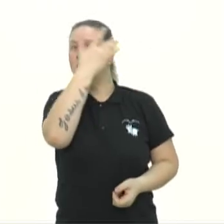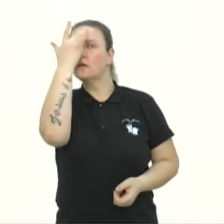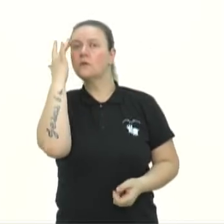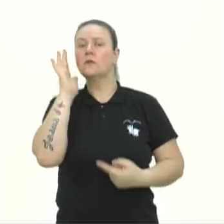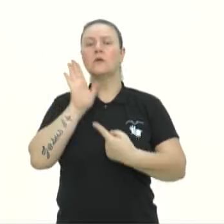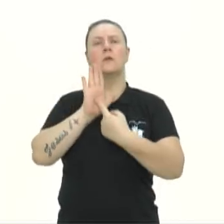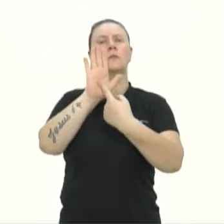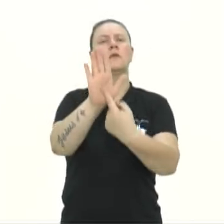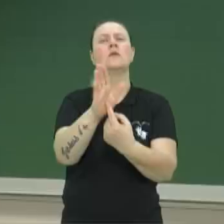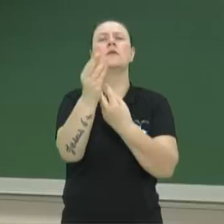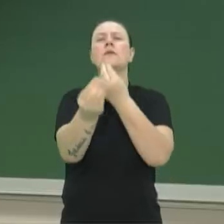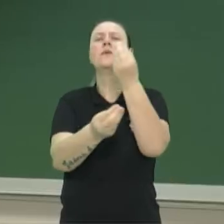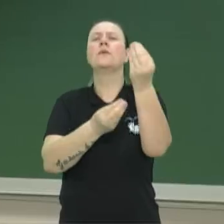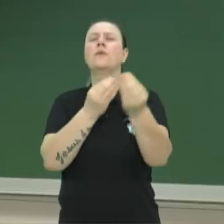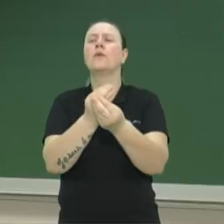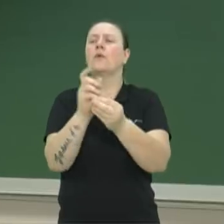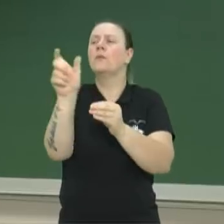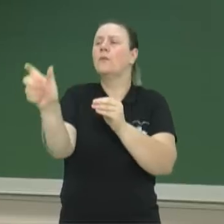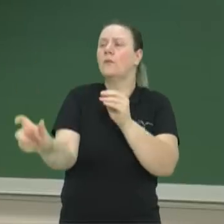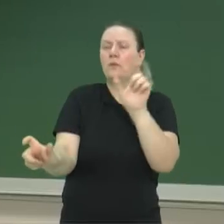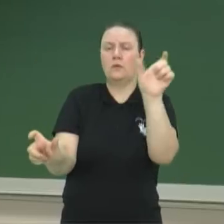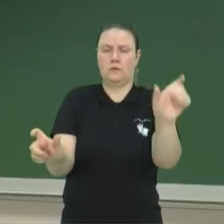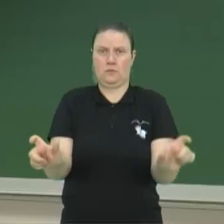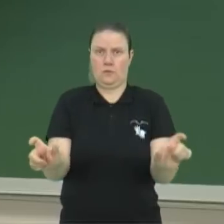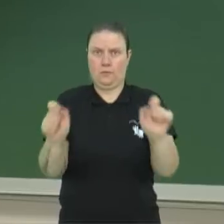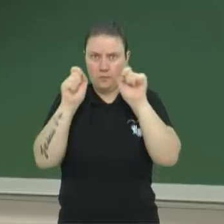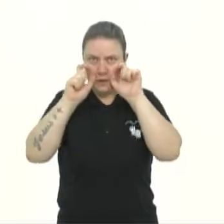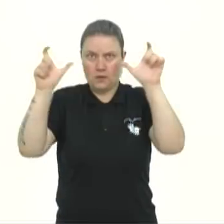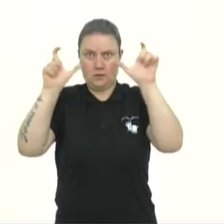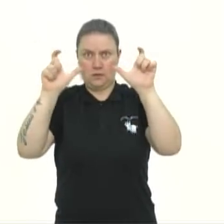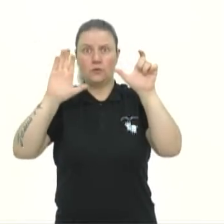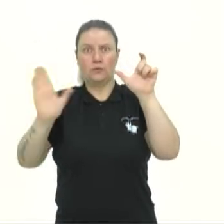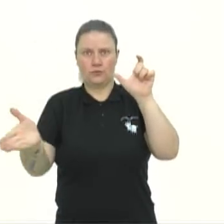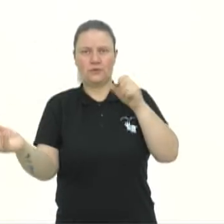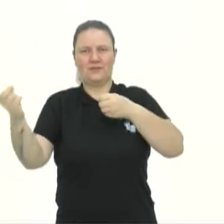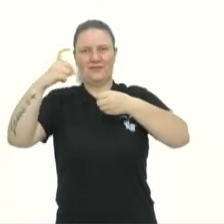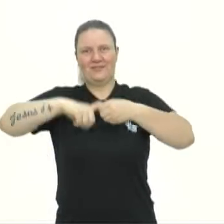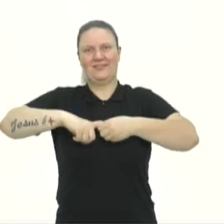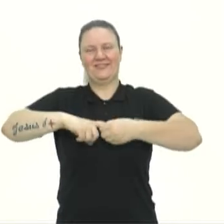os personagens? Preste atenção e já voltamos.